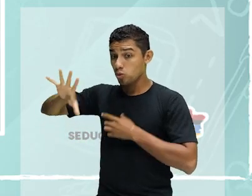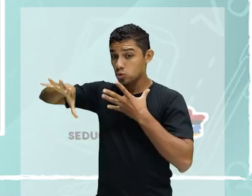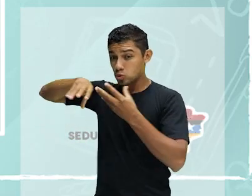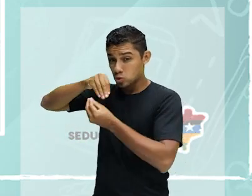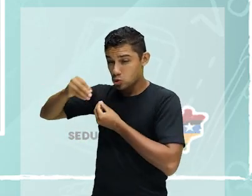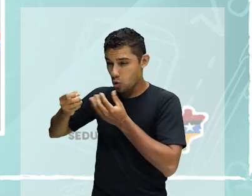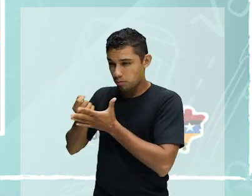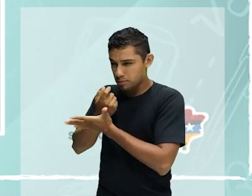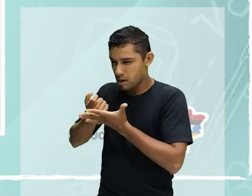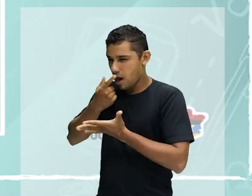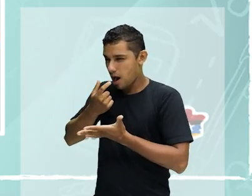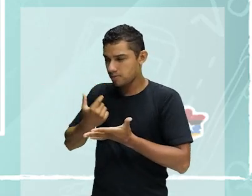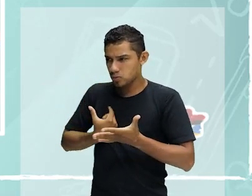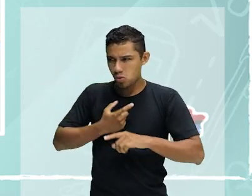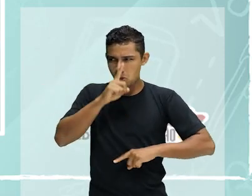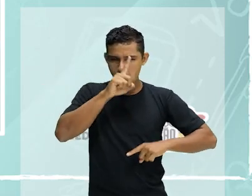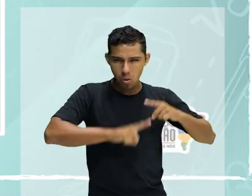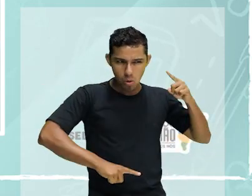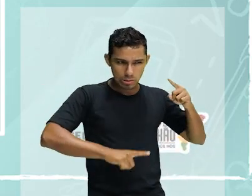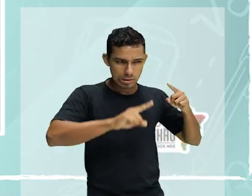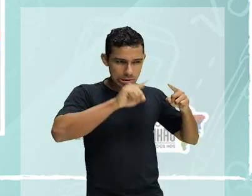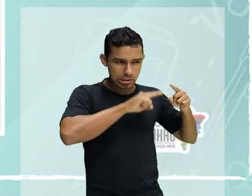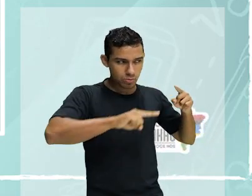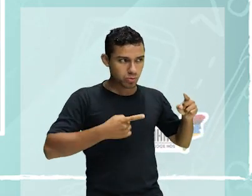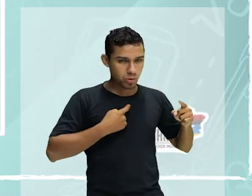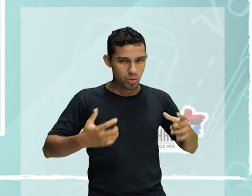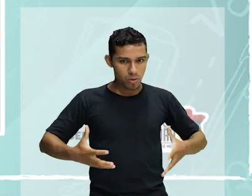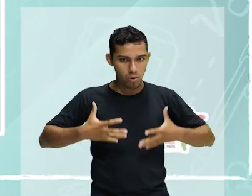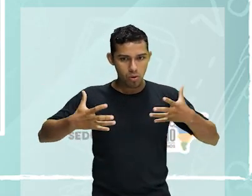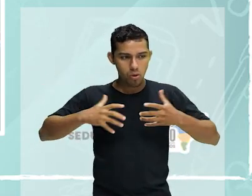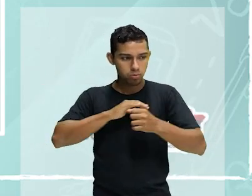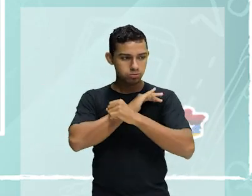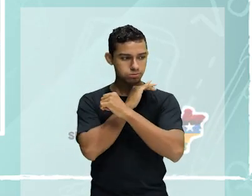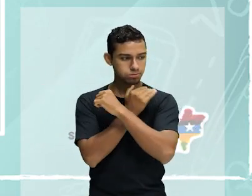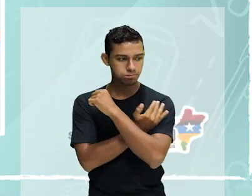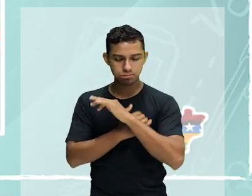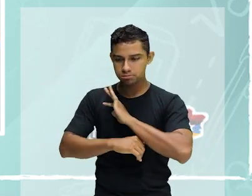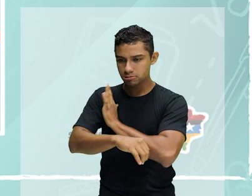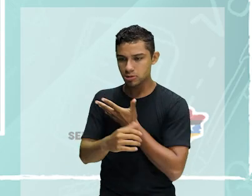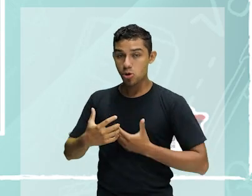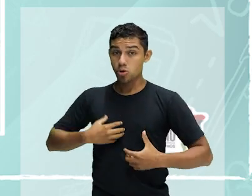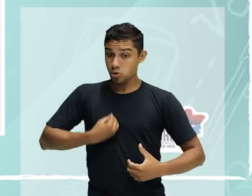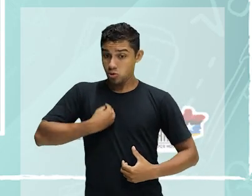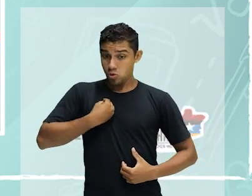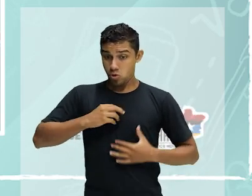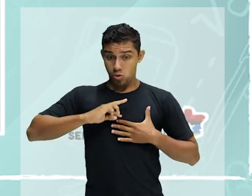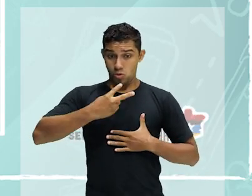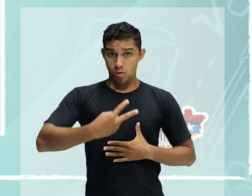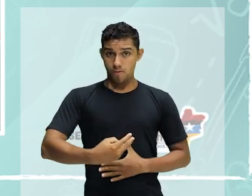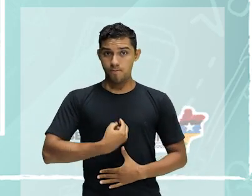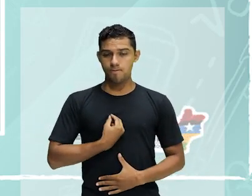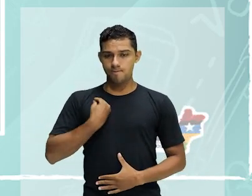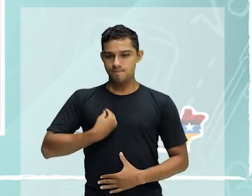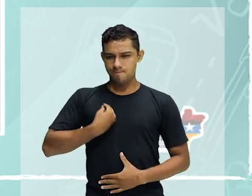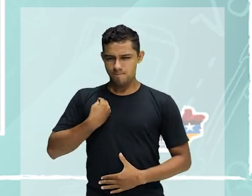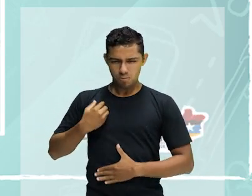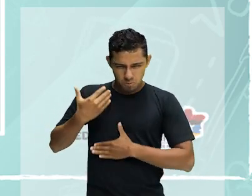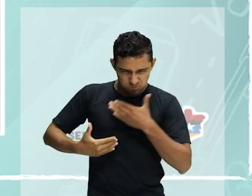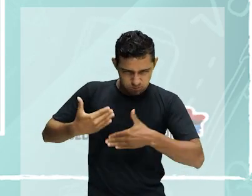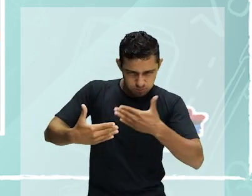que estimulam o crescimento muscular ou melhoram o rendimento e resistência física do atleta, de